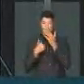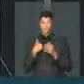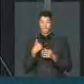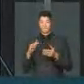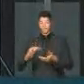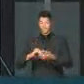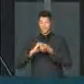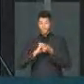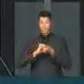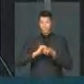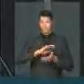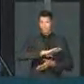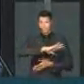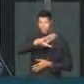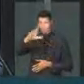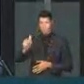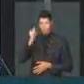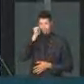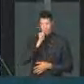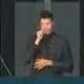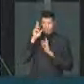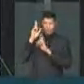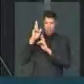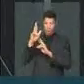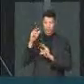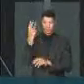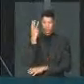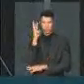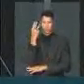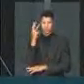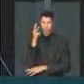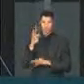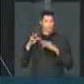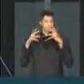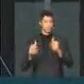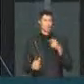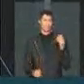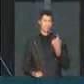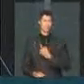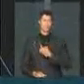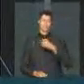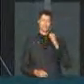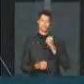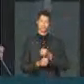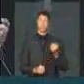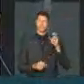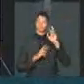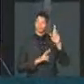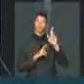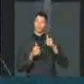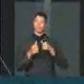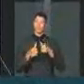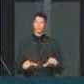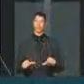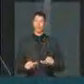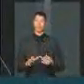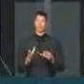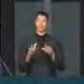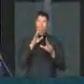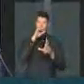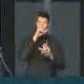estou cumprimentando todas as nossas grandes lideranças do Maranhão, todas as nossas grandes lideranças que estão